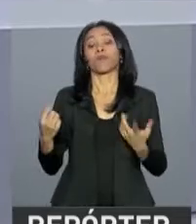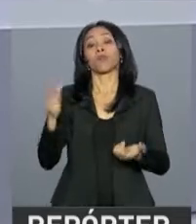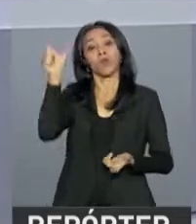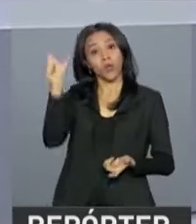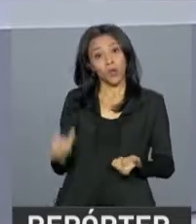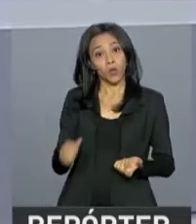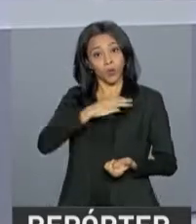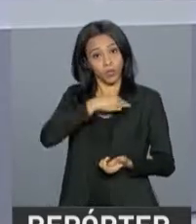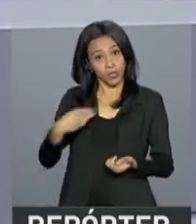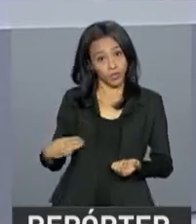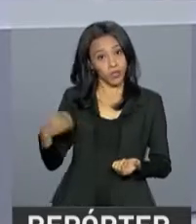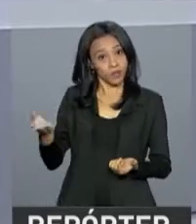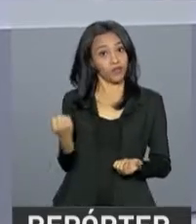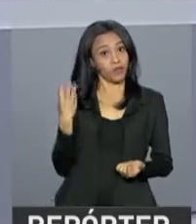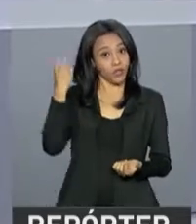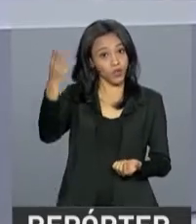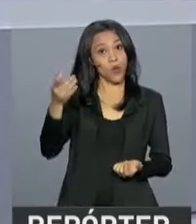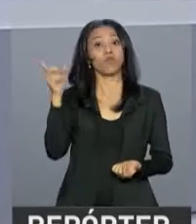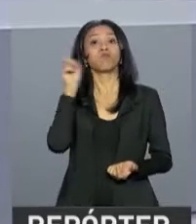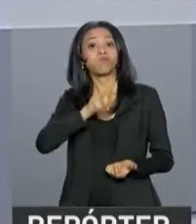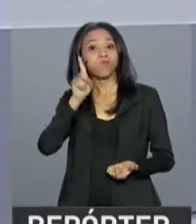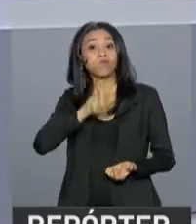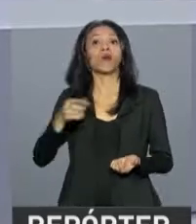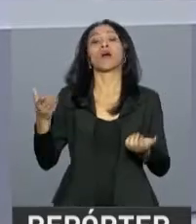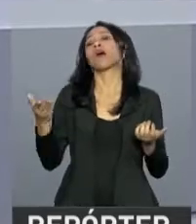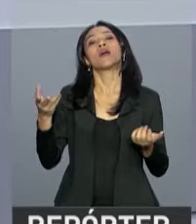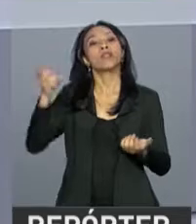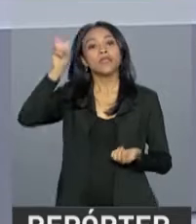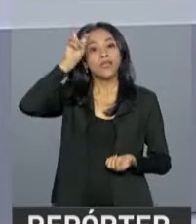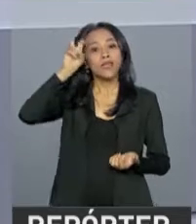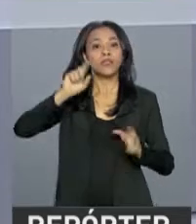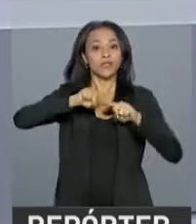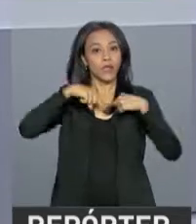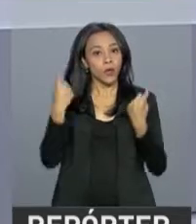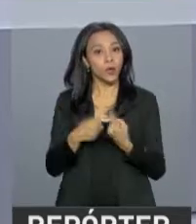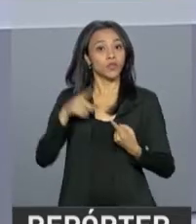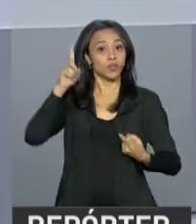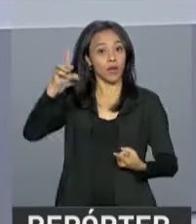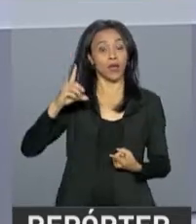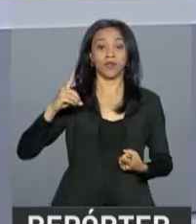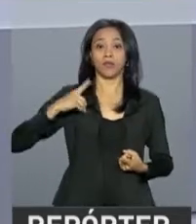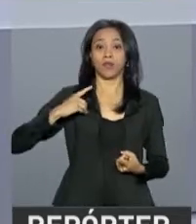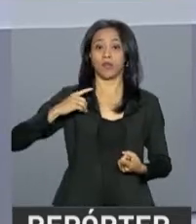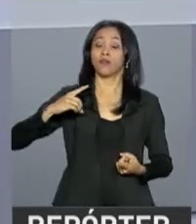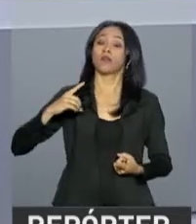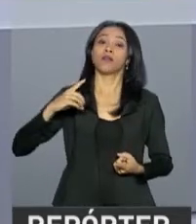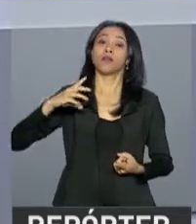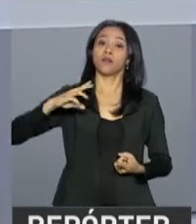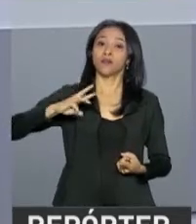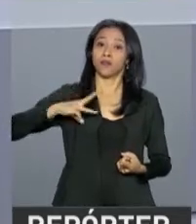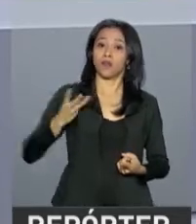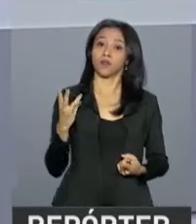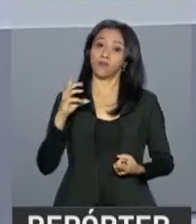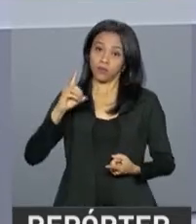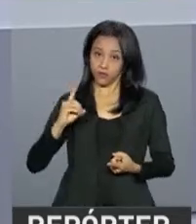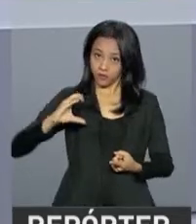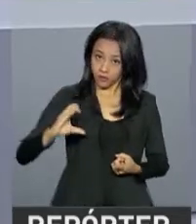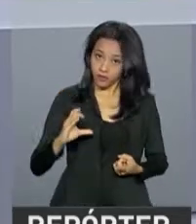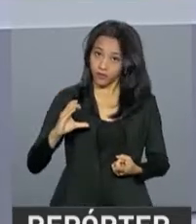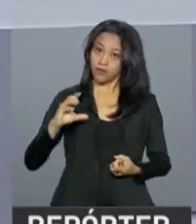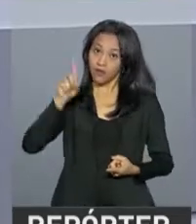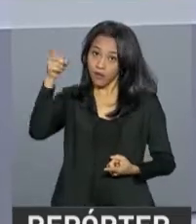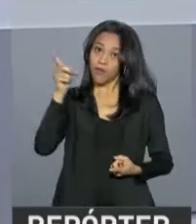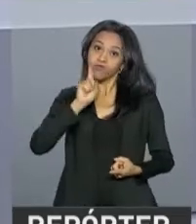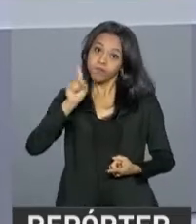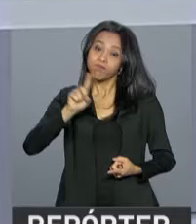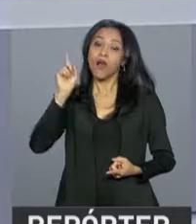Guardia, está nos Estados Unidos. Nesta quinta-feira, ele se reuniu em Washington com o responsável pelo Tesouro americano. O encontro tratou